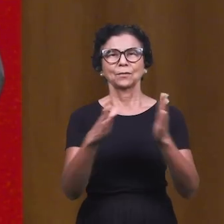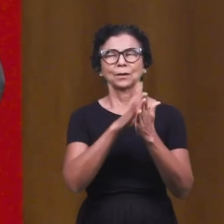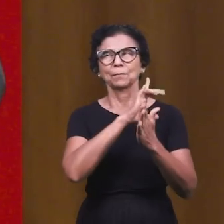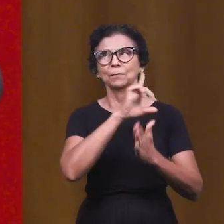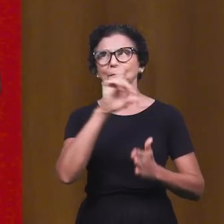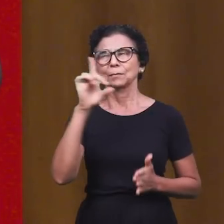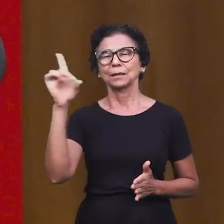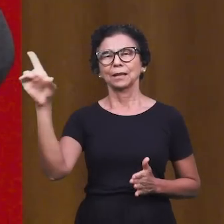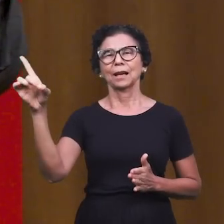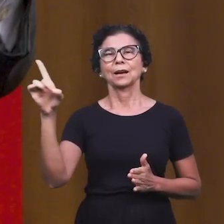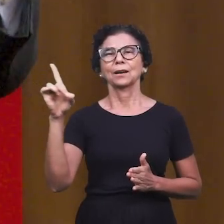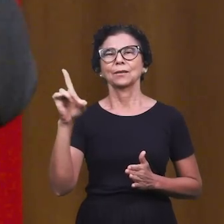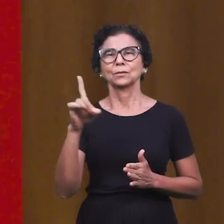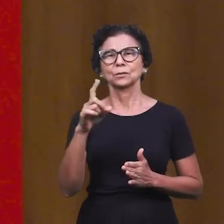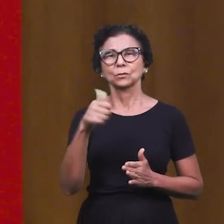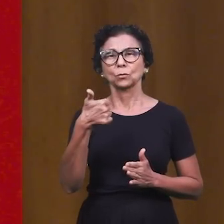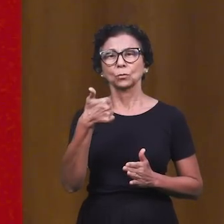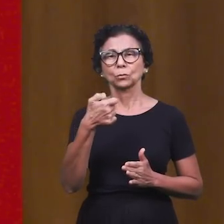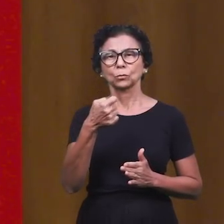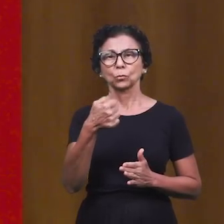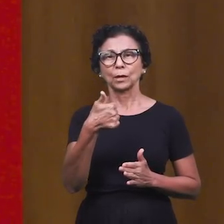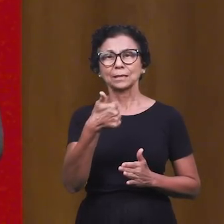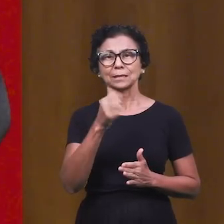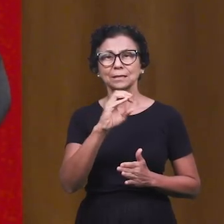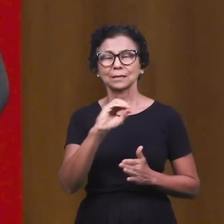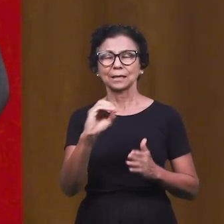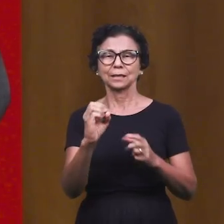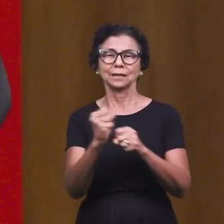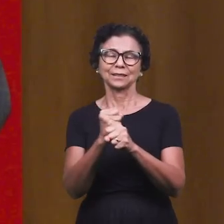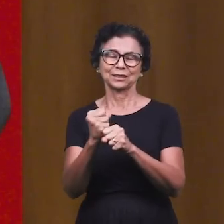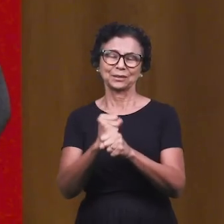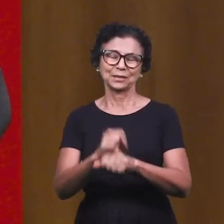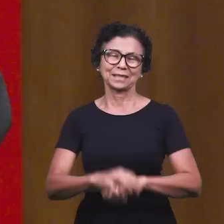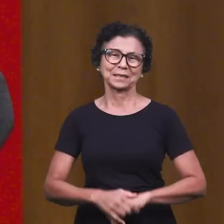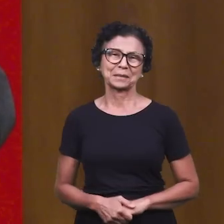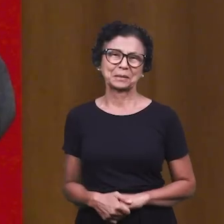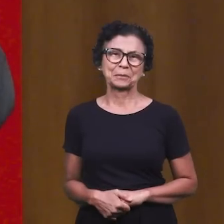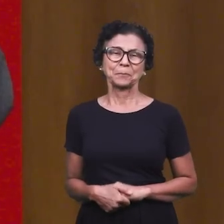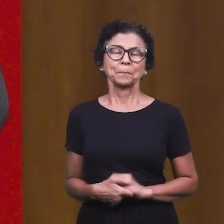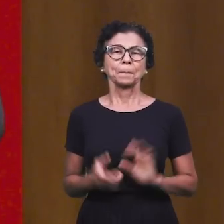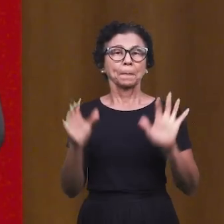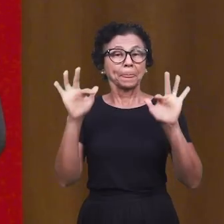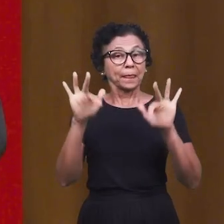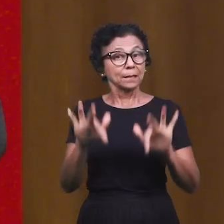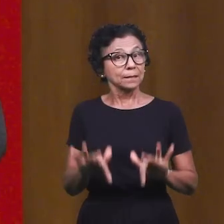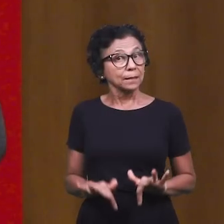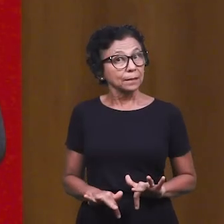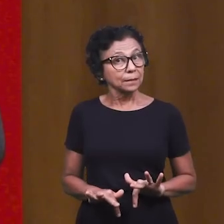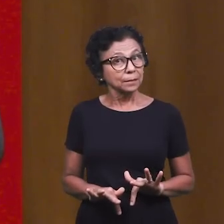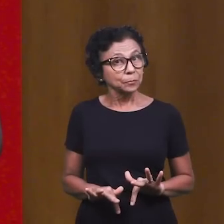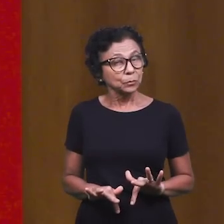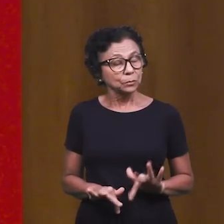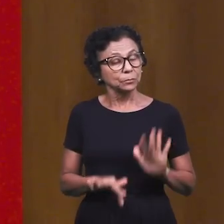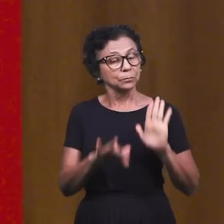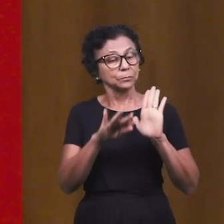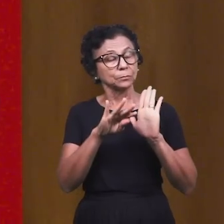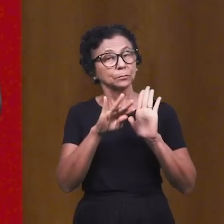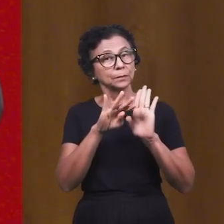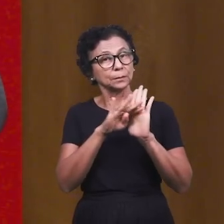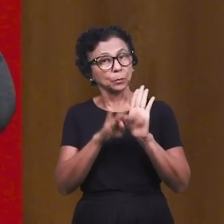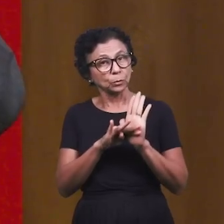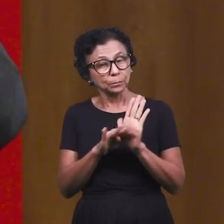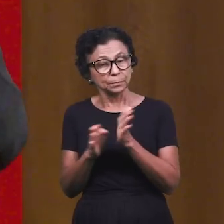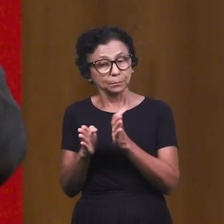palavra durante estes quase 100 anos. Então nós encerramos este episódio